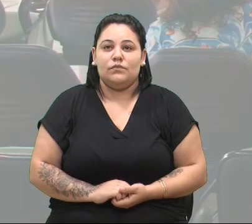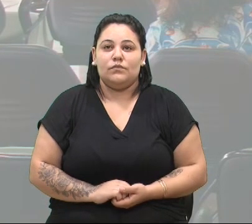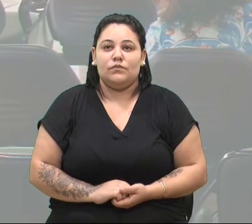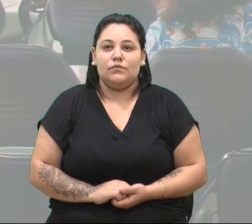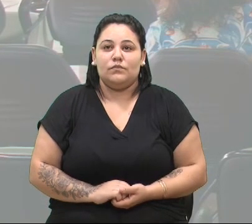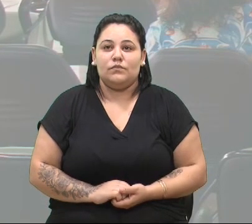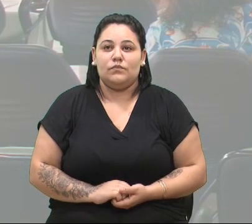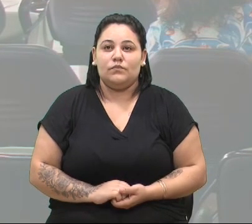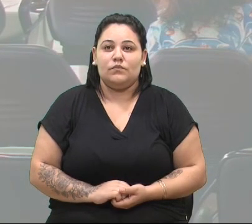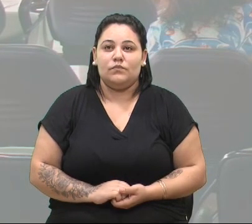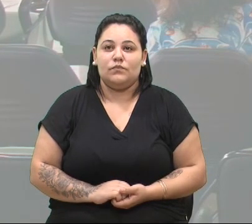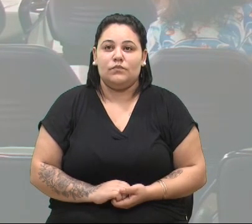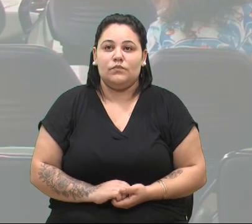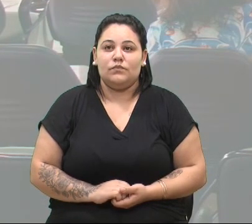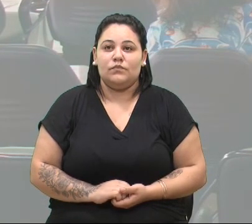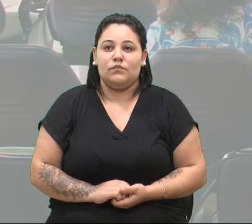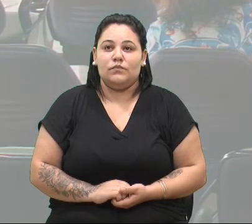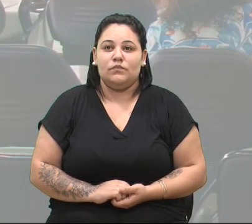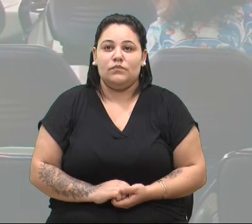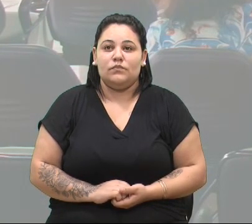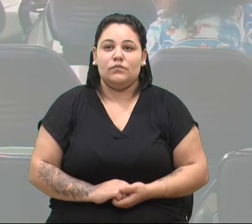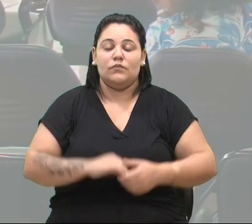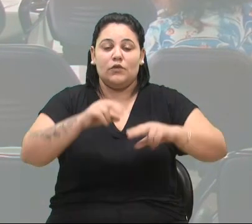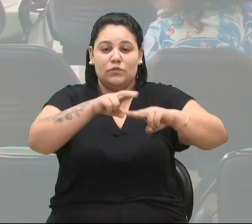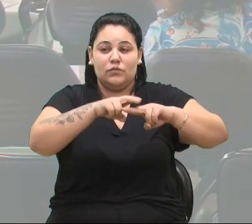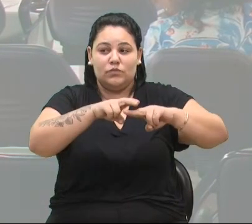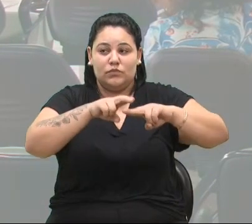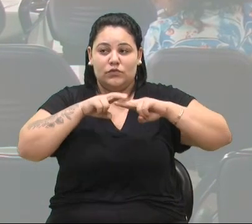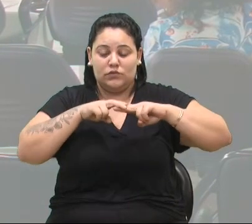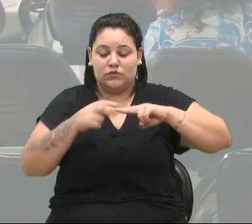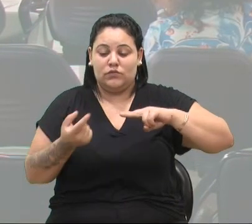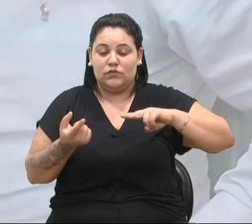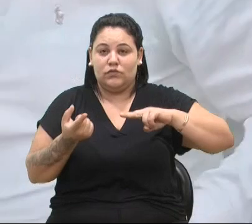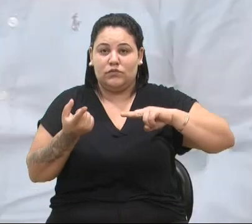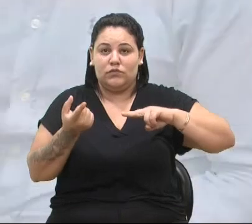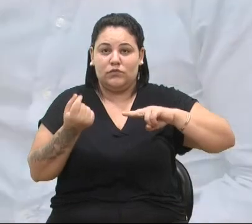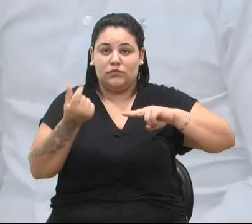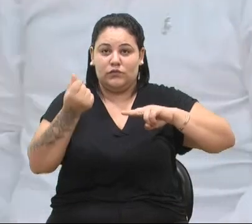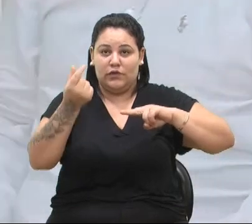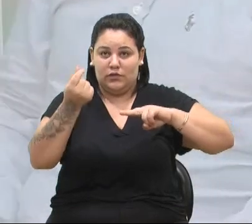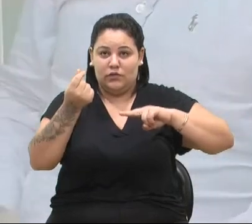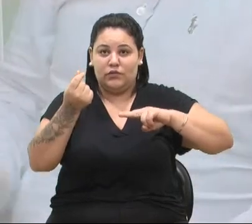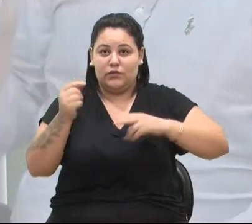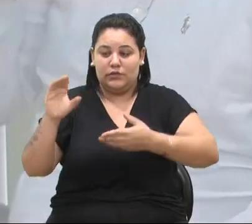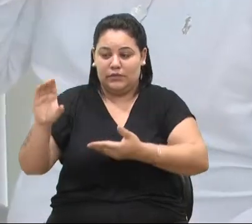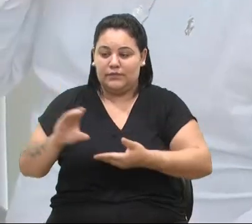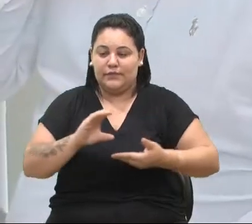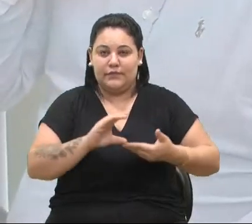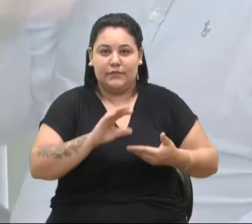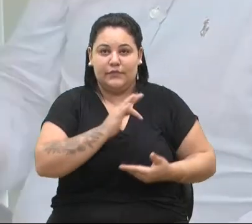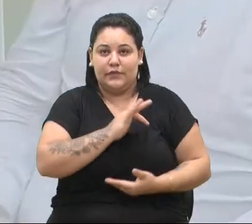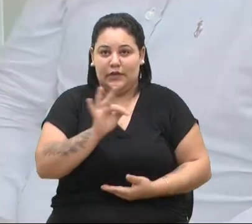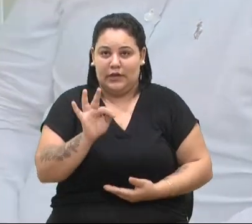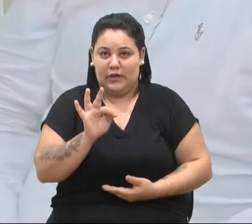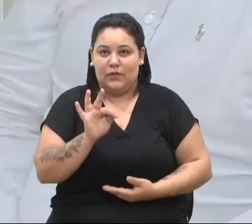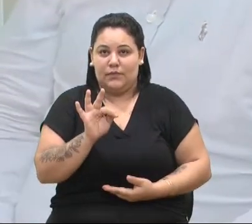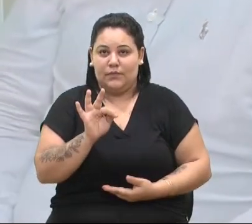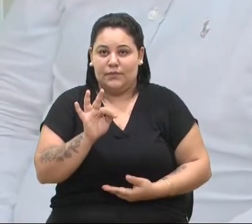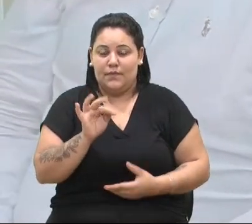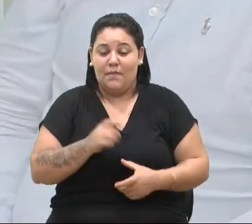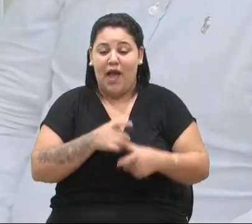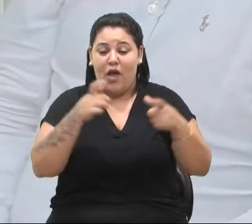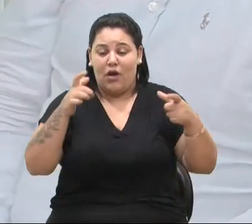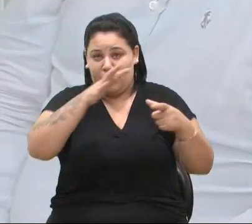E por isso que o valor lá da subvenção federal ele foi maior do que a municipal,